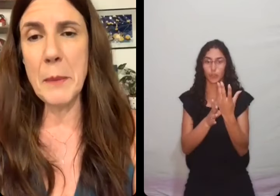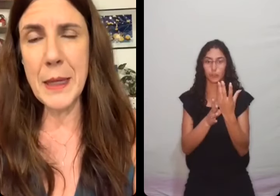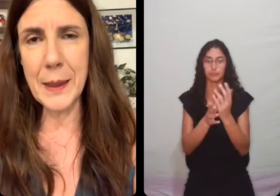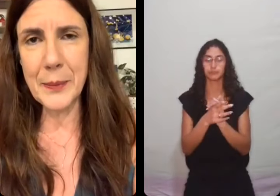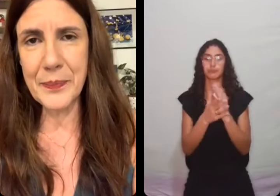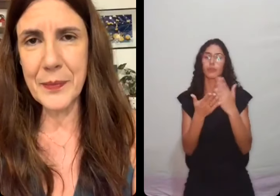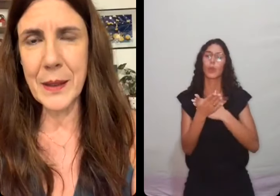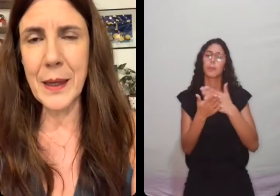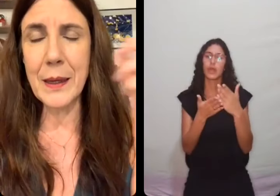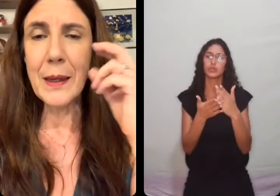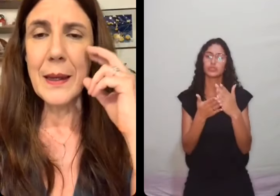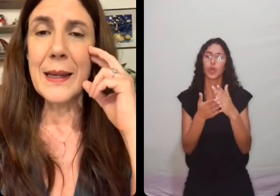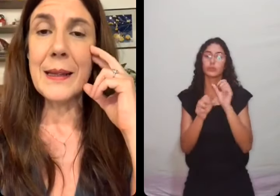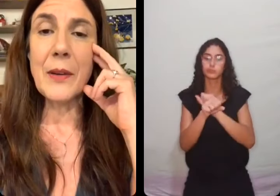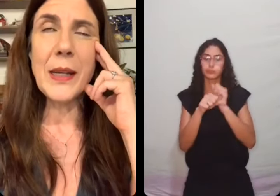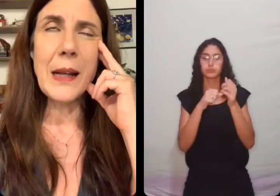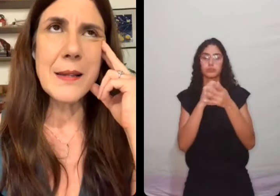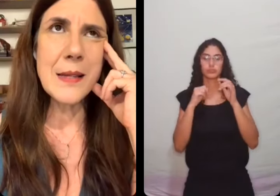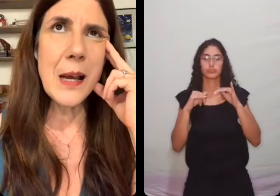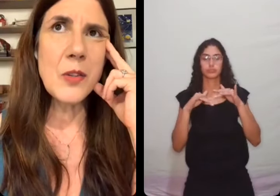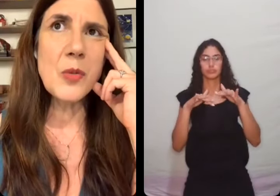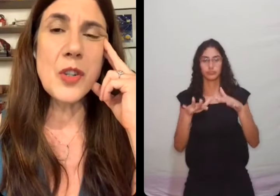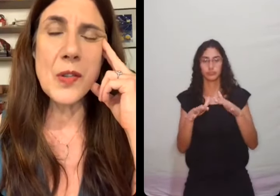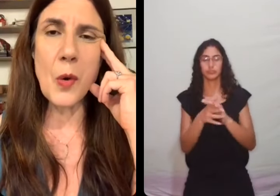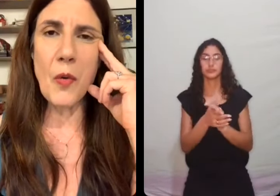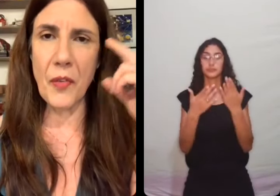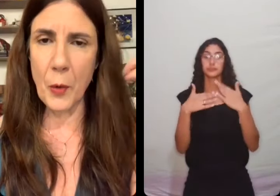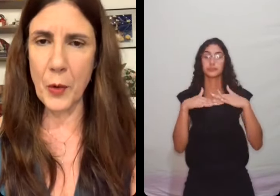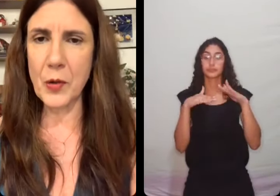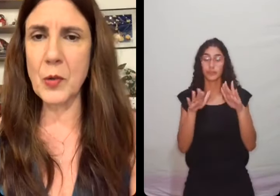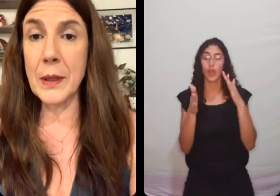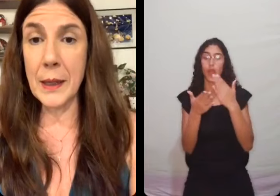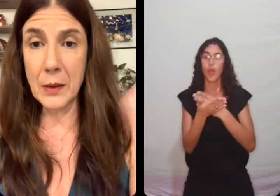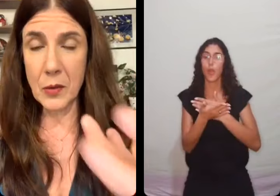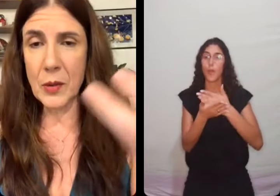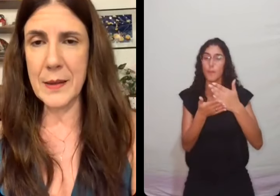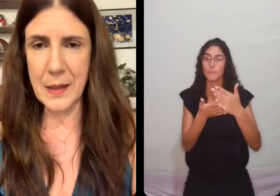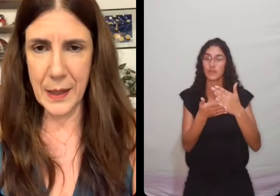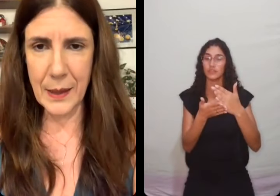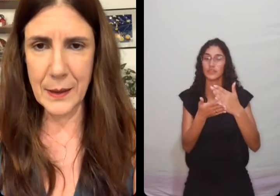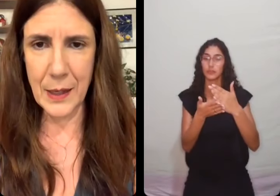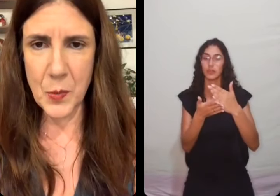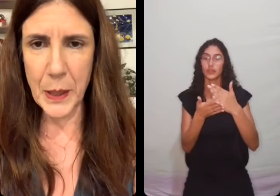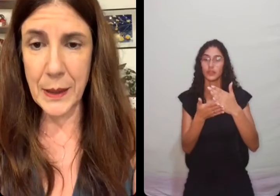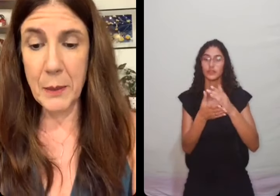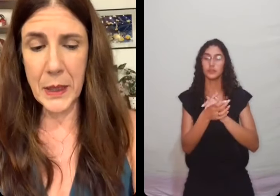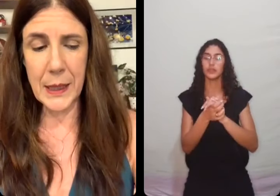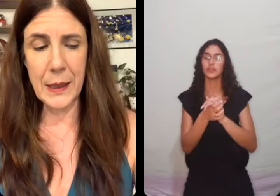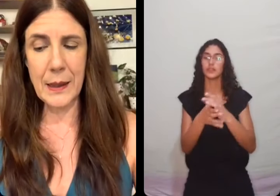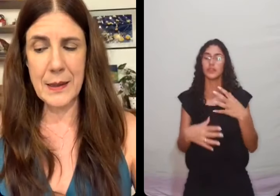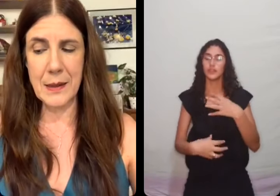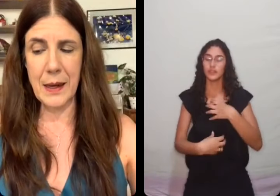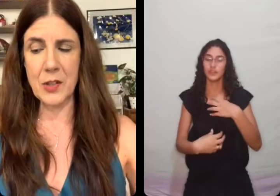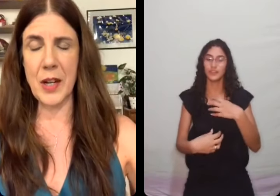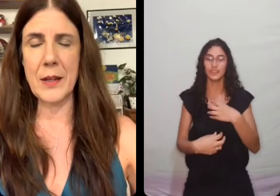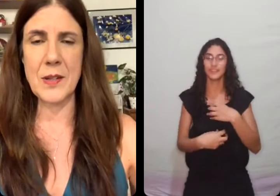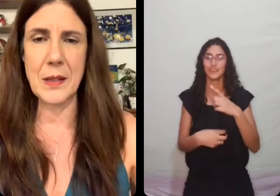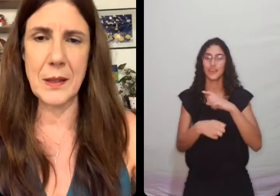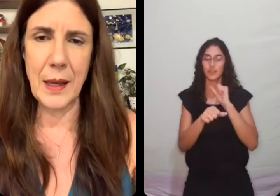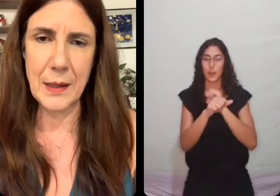pandemia, né? Então, ele nasceu de um desconforto, tanto dessa realidade pandêmica, né? Dessa